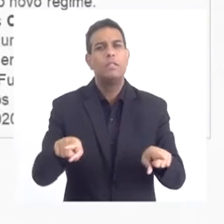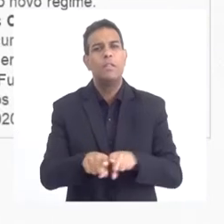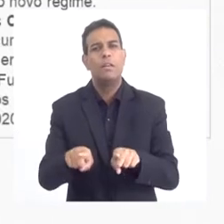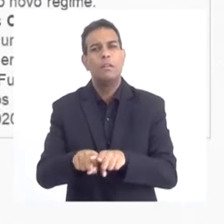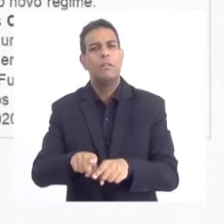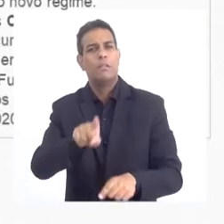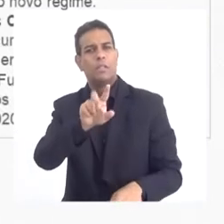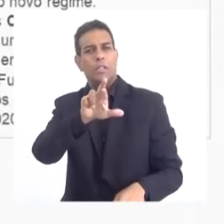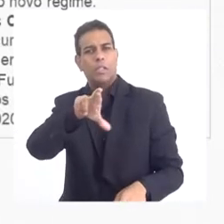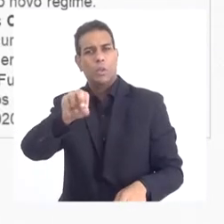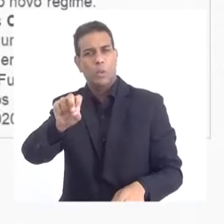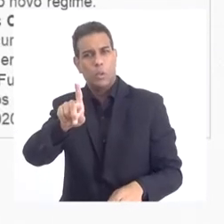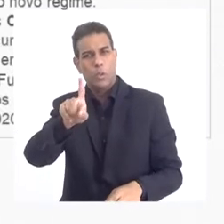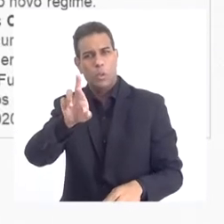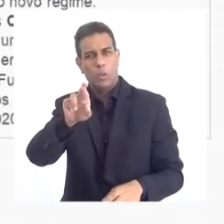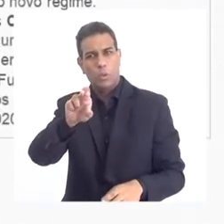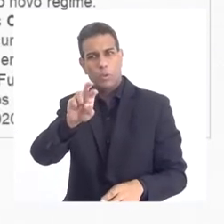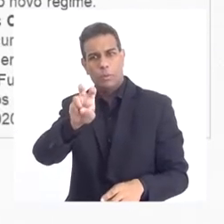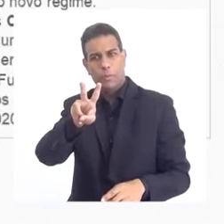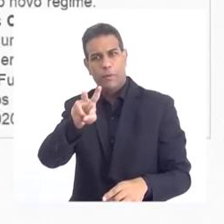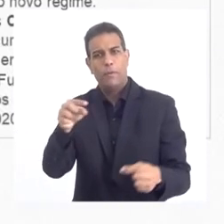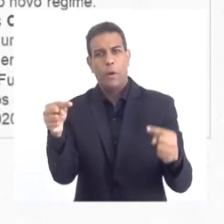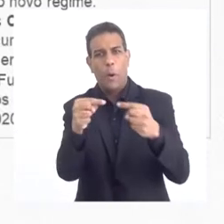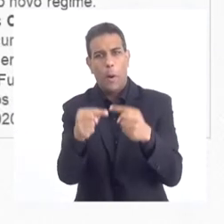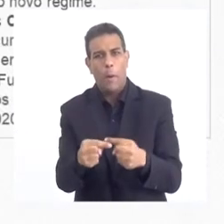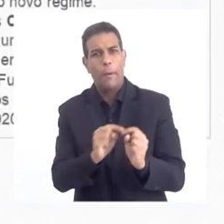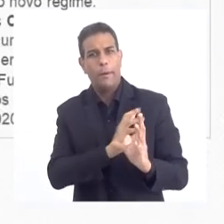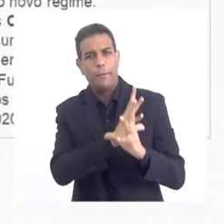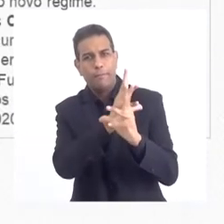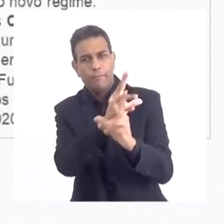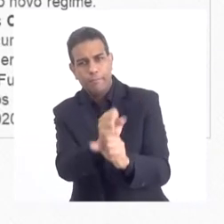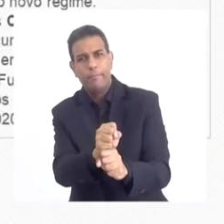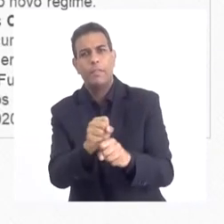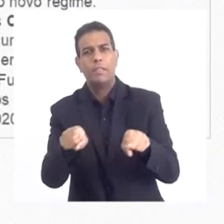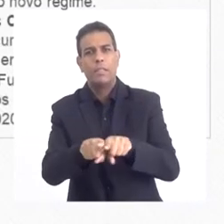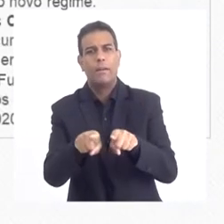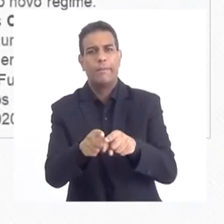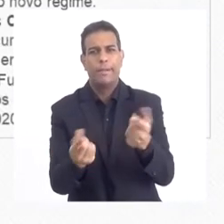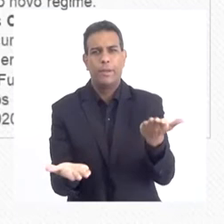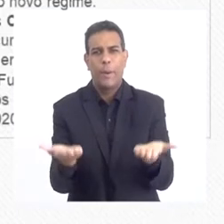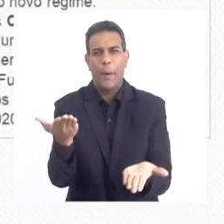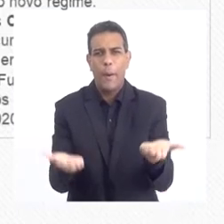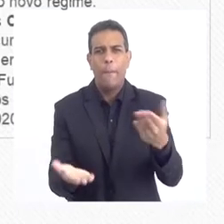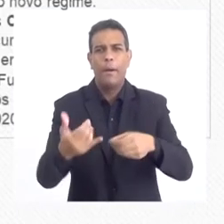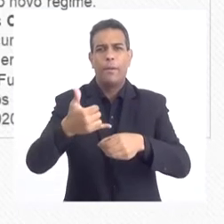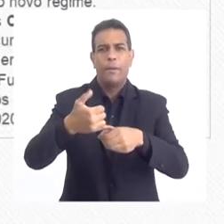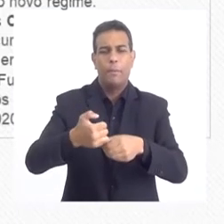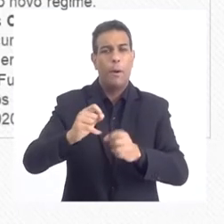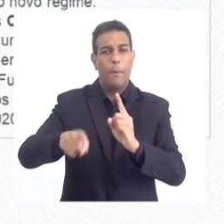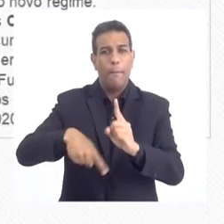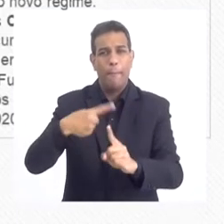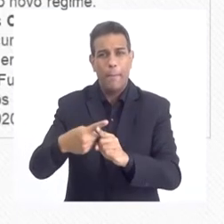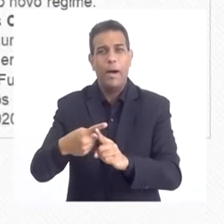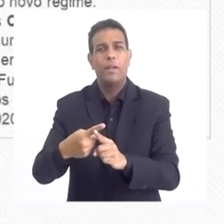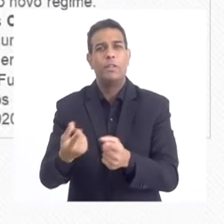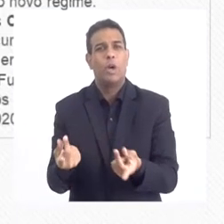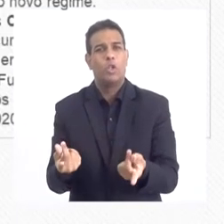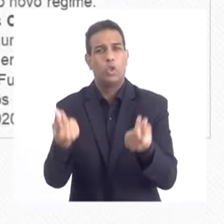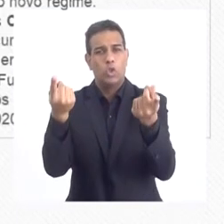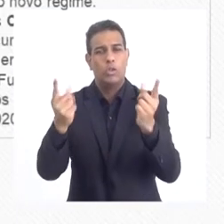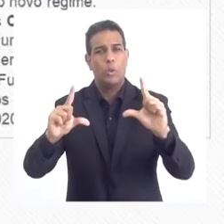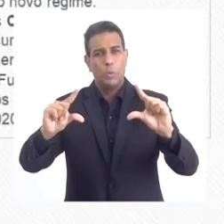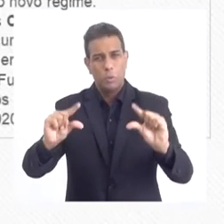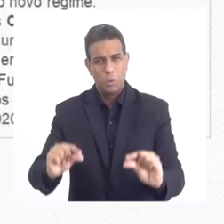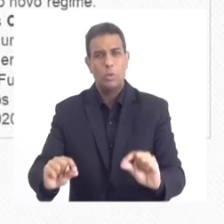teve uma folga do fluxo em função dos royalties e do preço do barril e do dólar, nós aproveitamos para